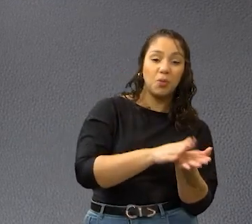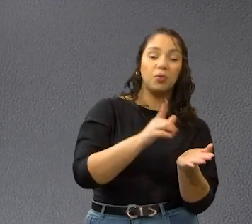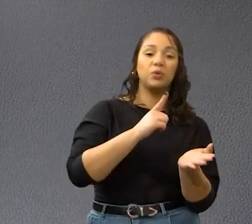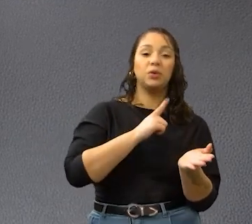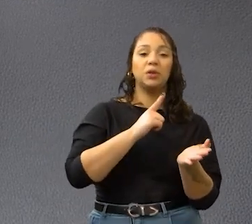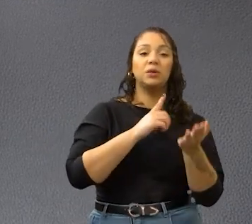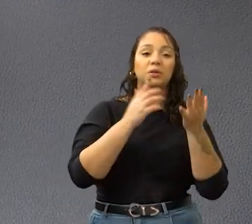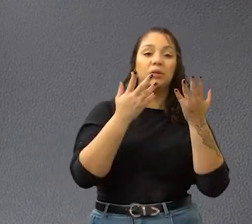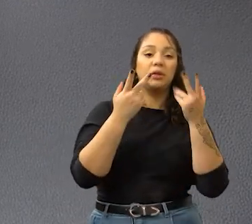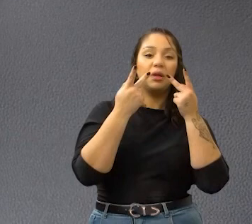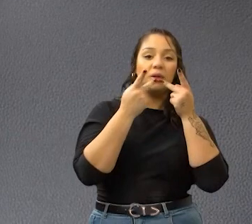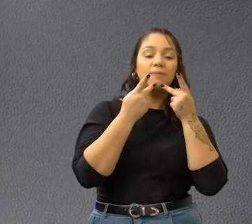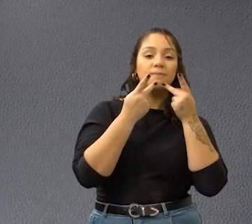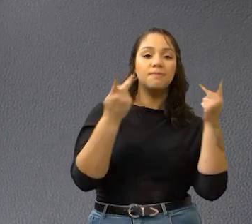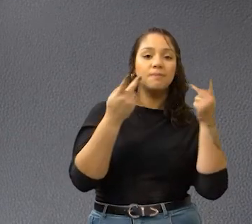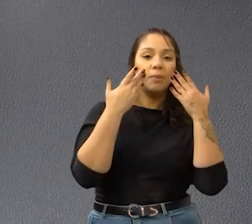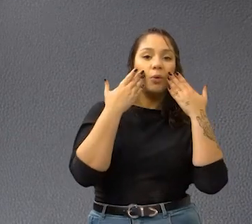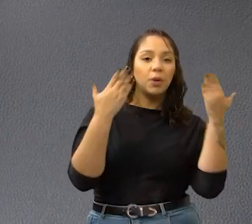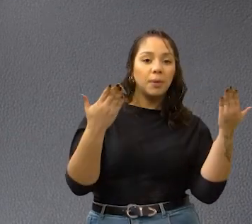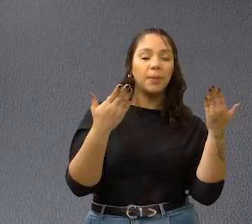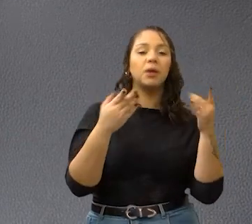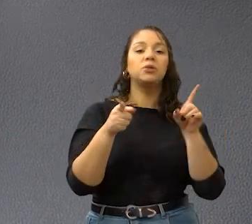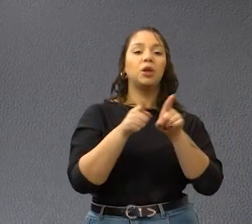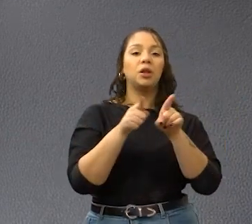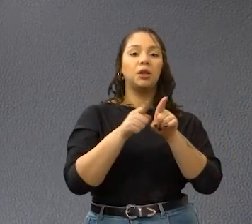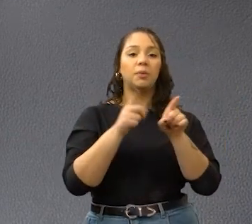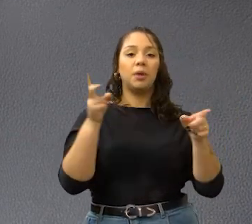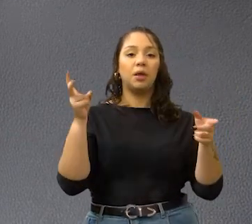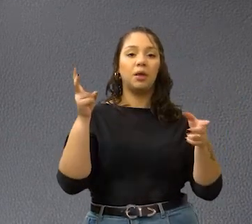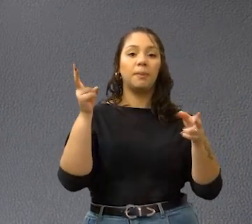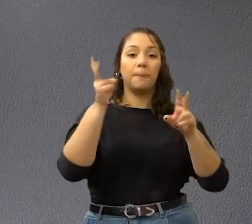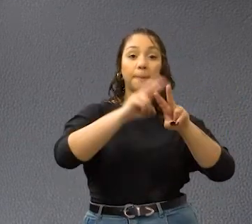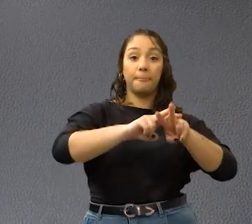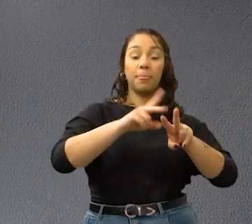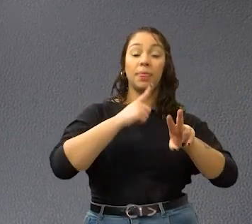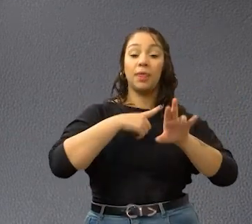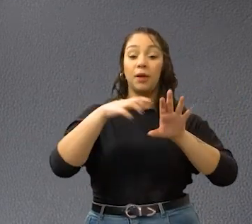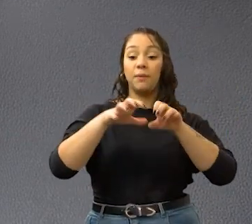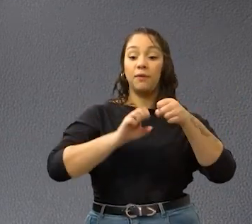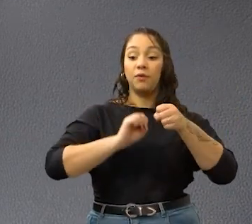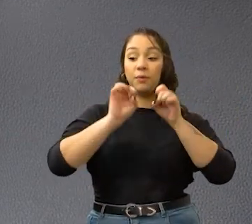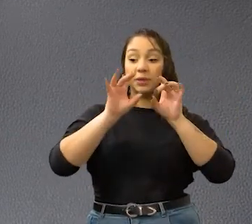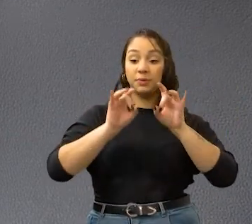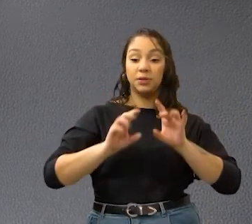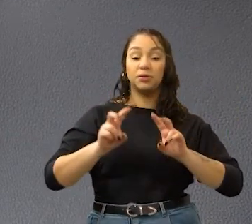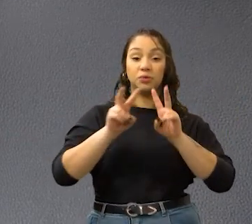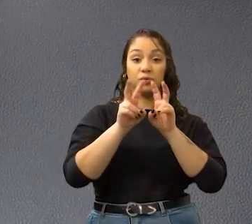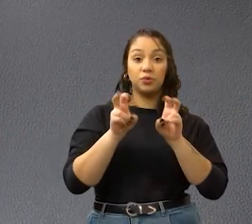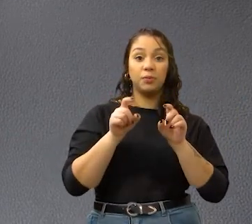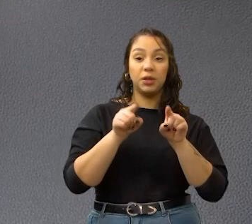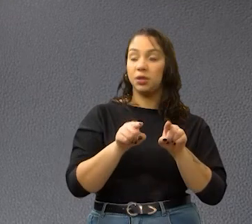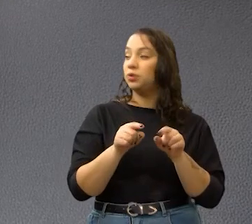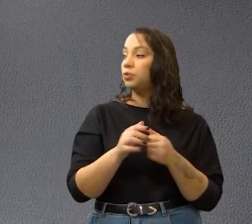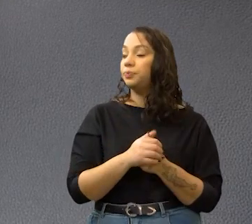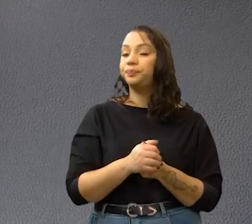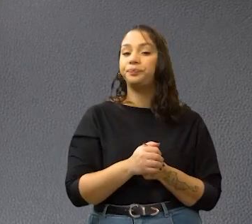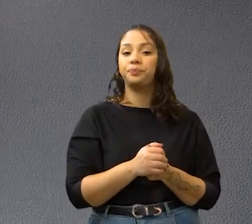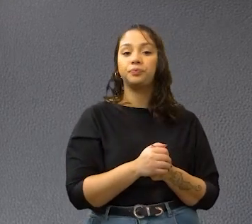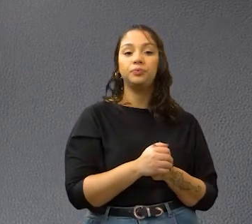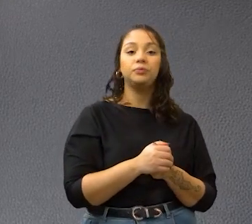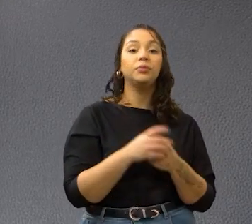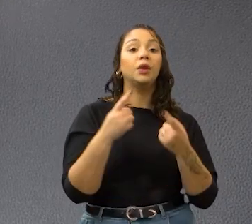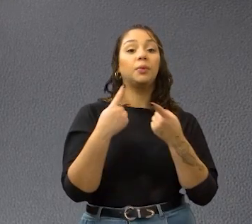multa, retratação, encarcerar, ter uma formação específica para aquilo, né?